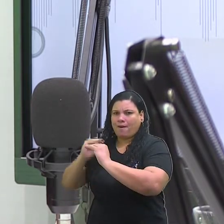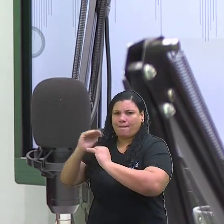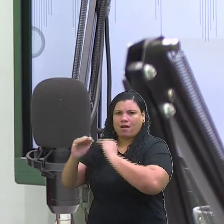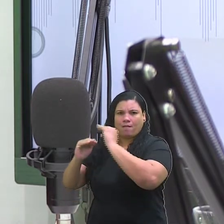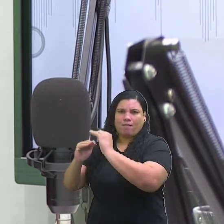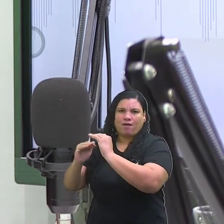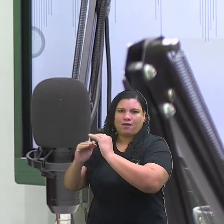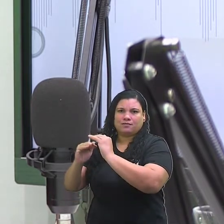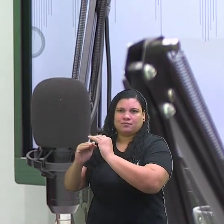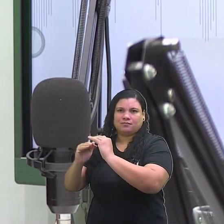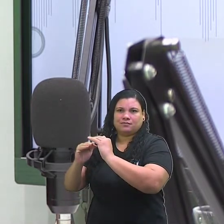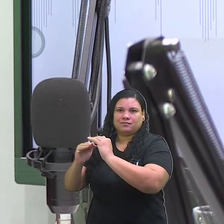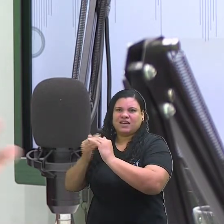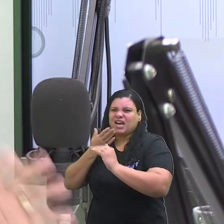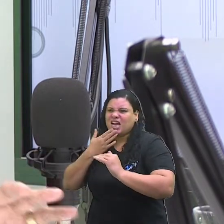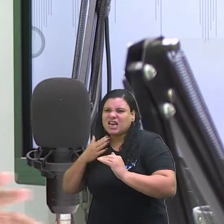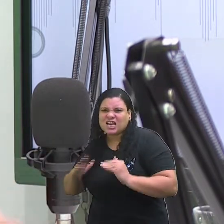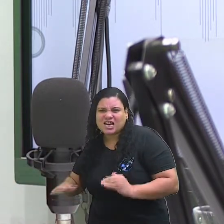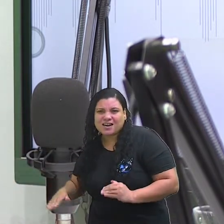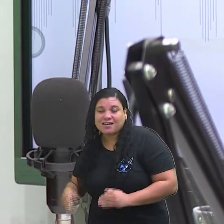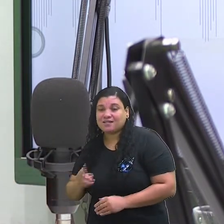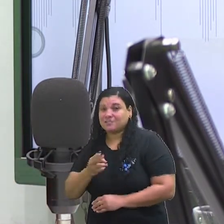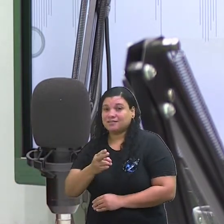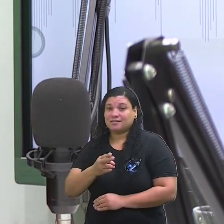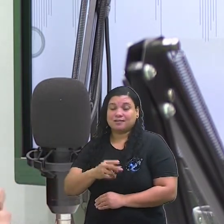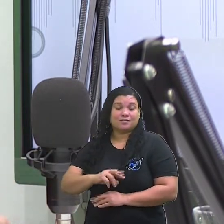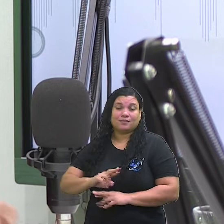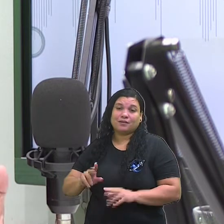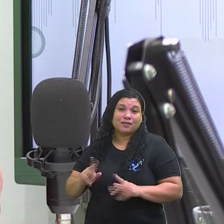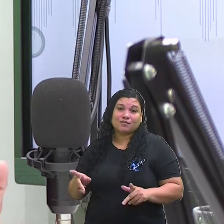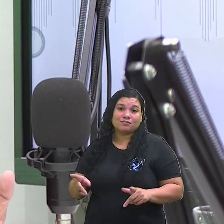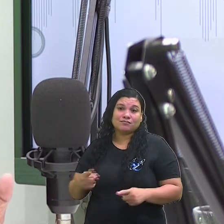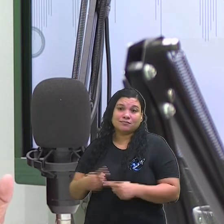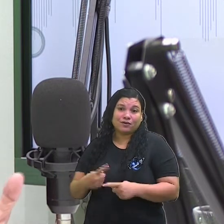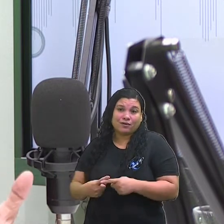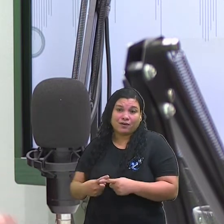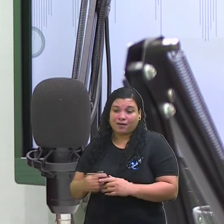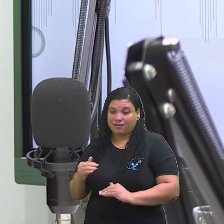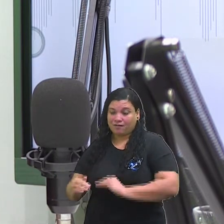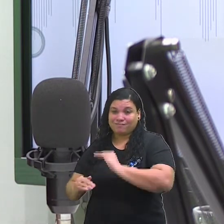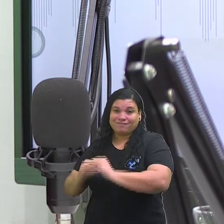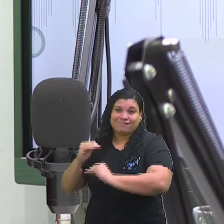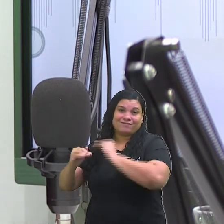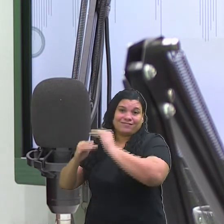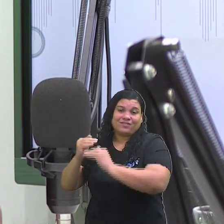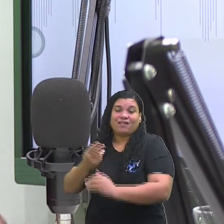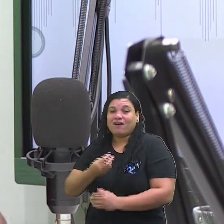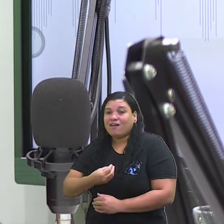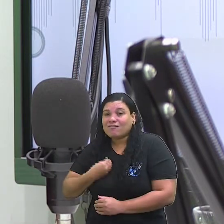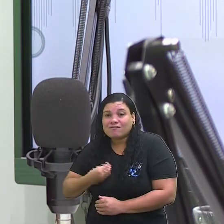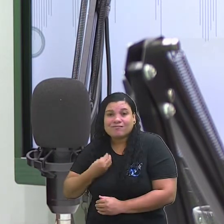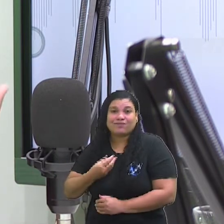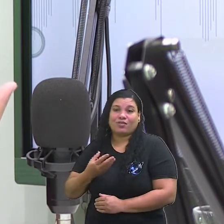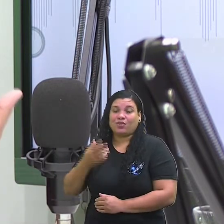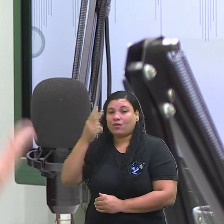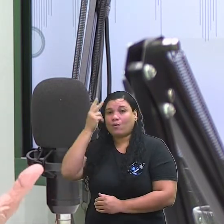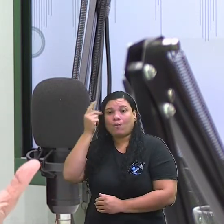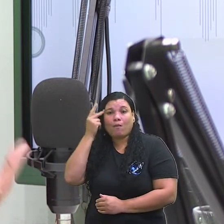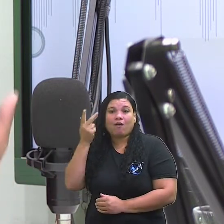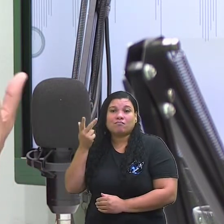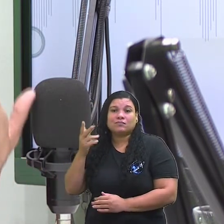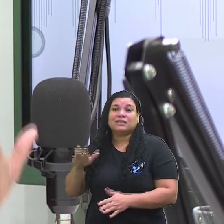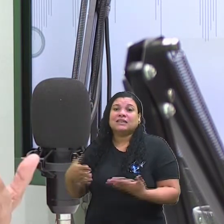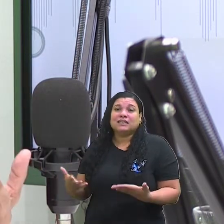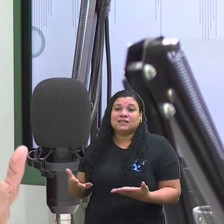deixar a sós em determinadas situações, mas tudo isso tem a ver com relacionamento. Se eu não me